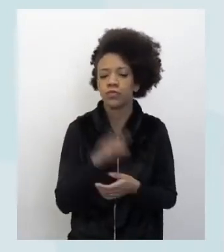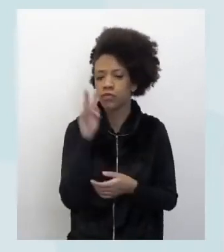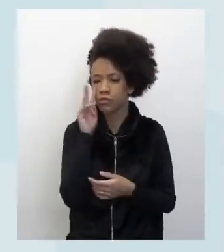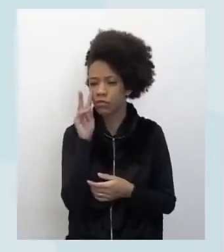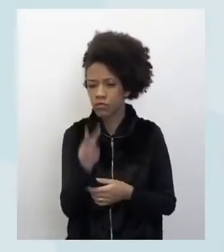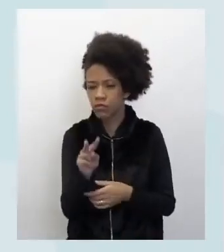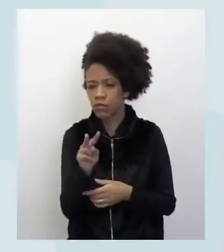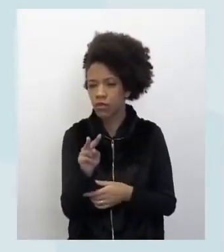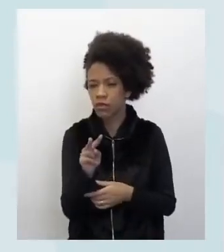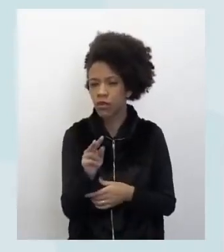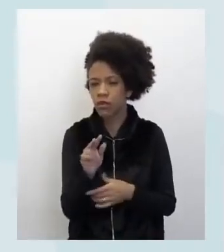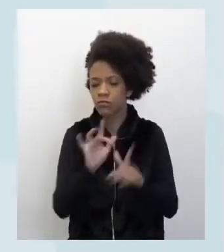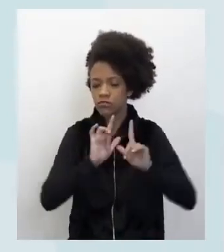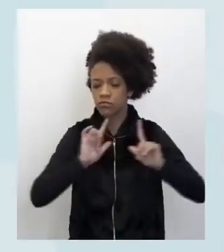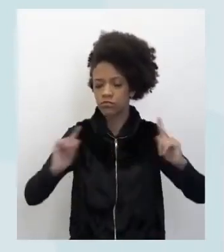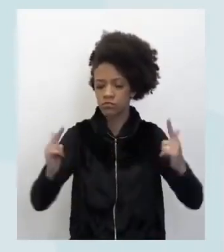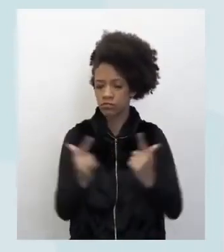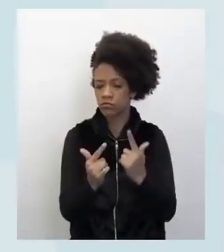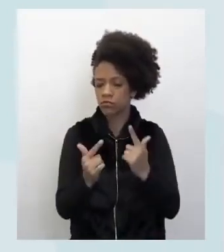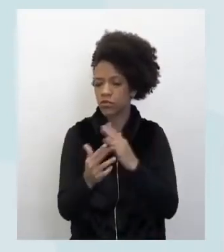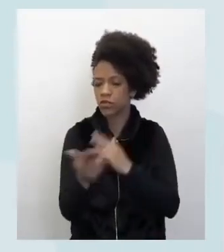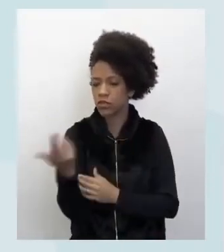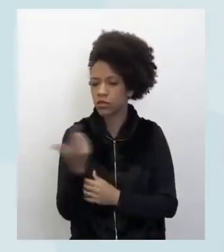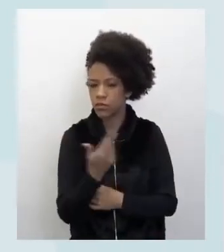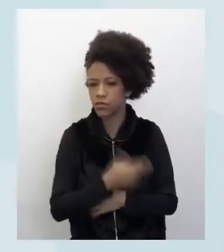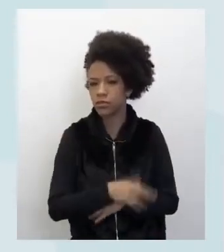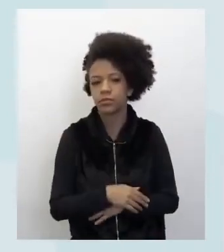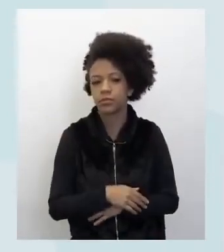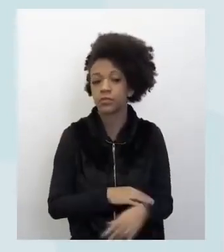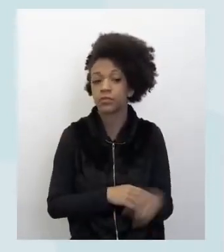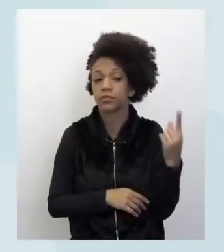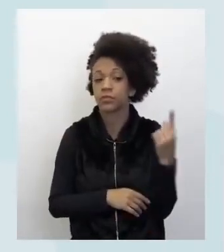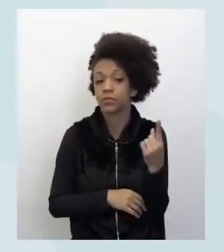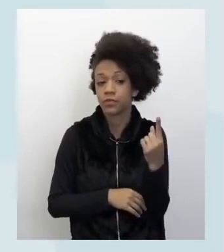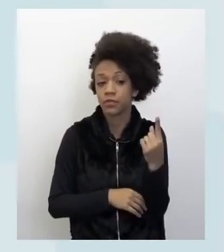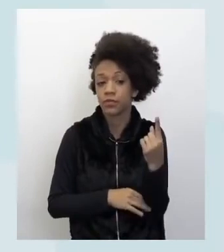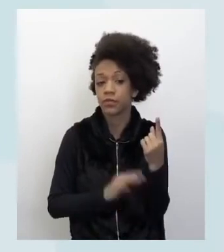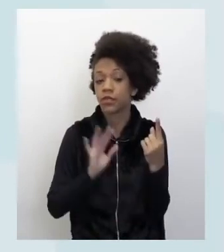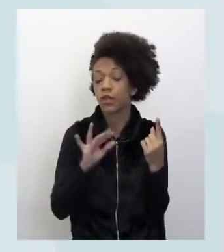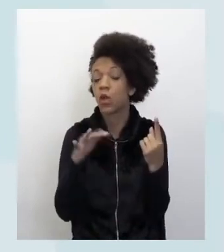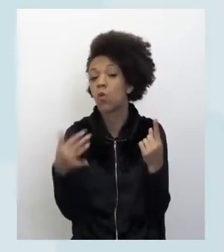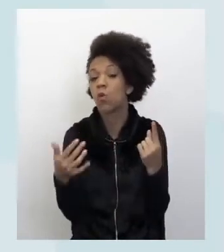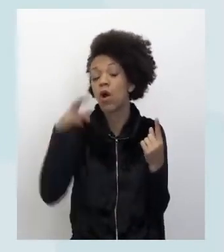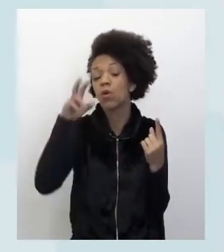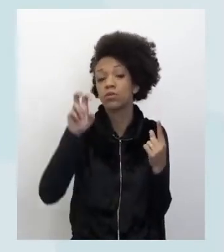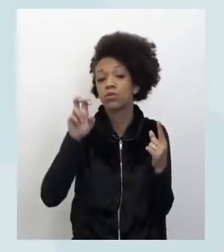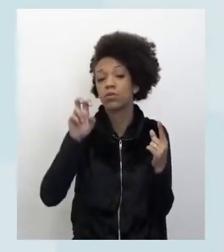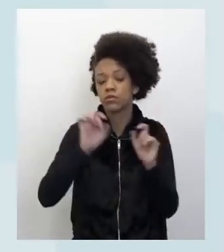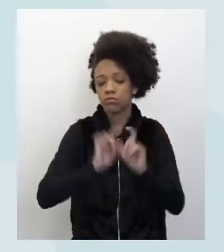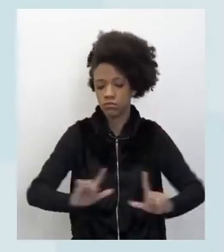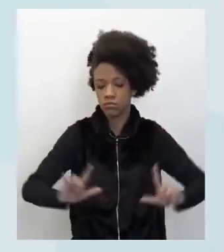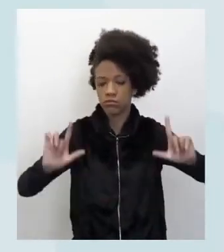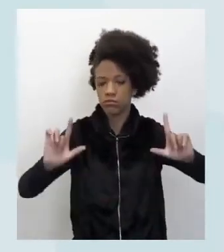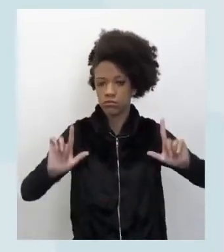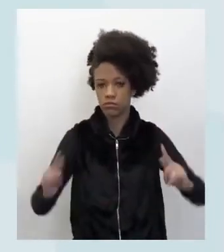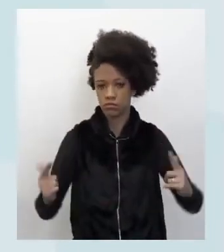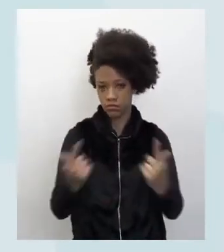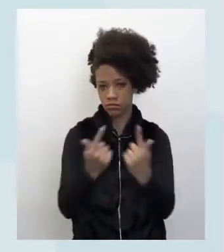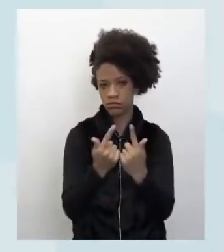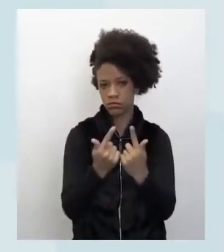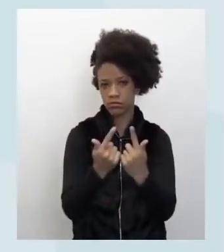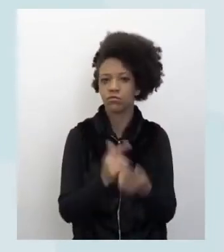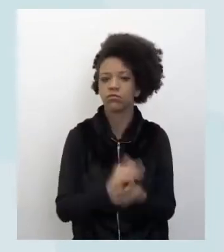Observe o mapa e responda as questões. Primeira questão. Qual o tema do mapa? Segunda